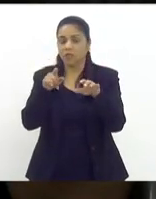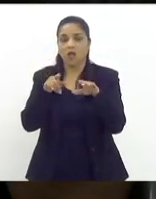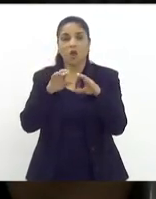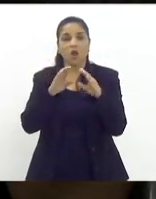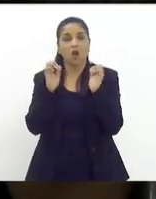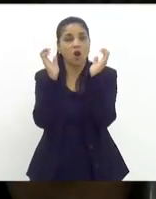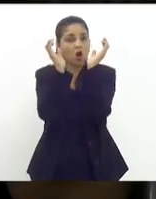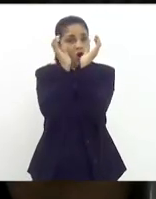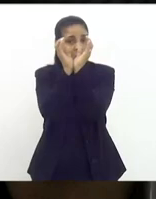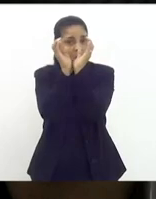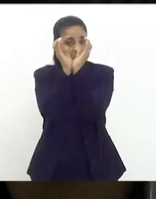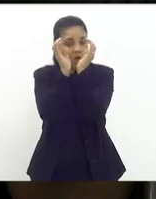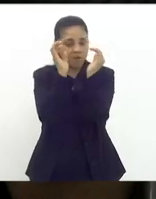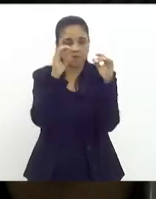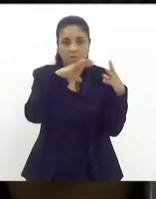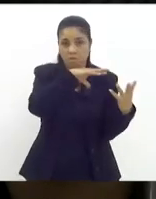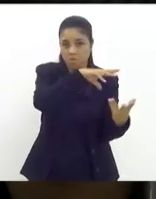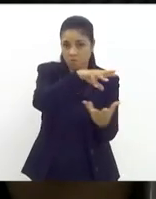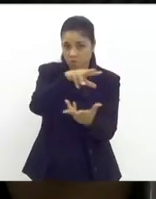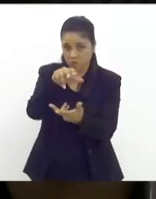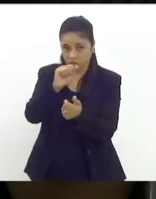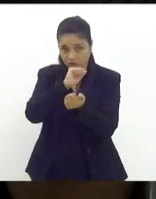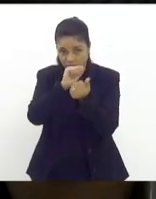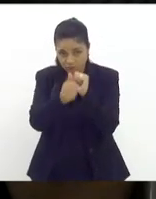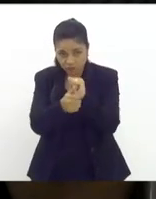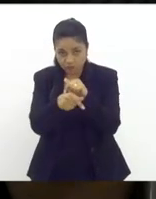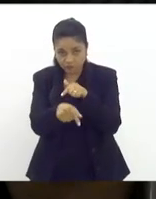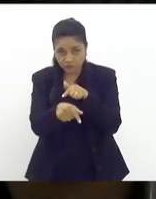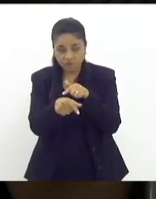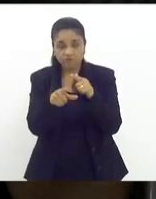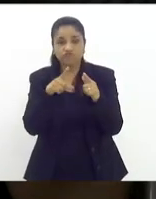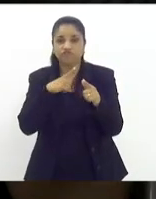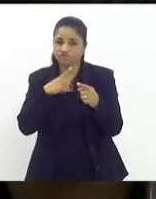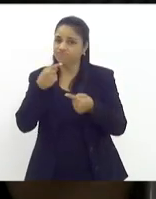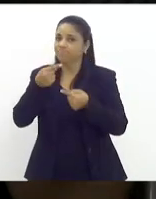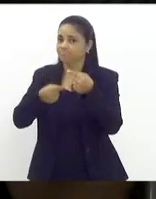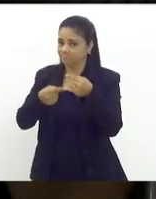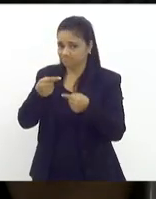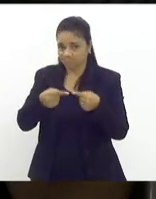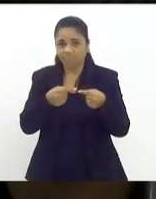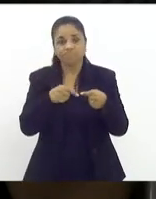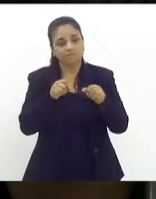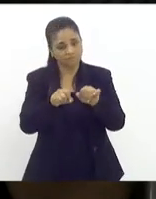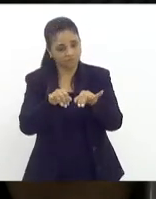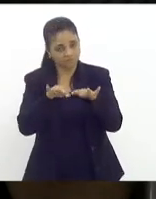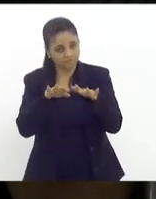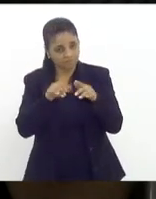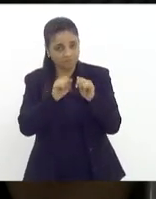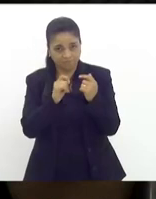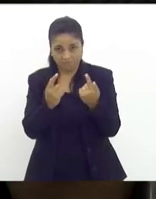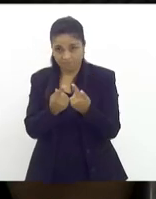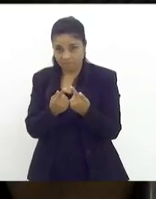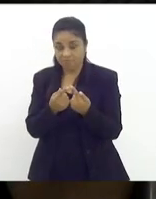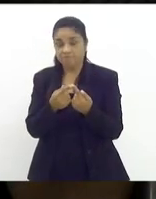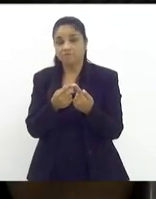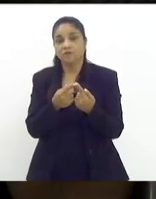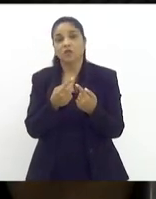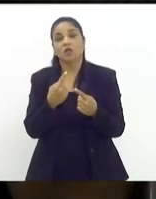do Mundo, nós travamos um grande embate aqui no plenário,